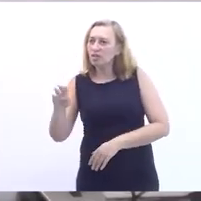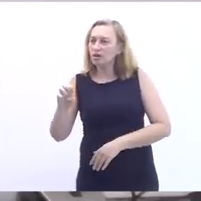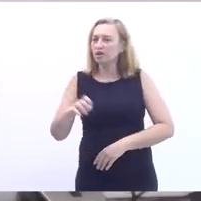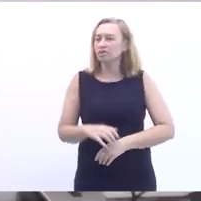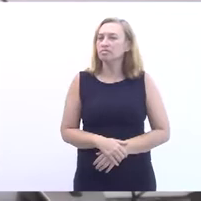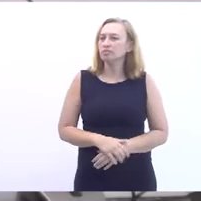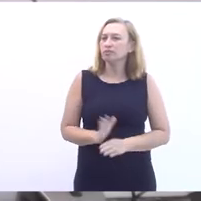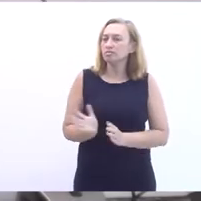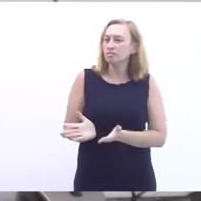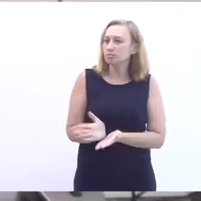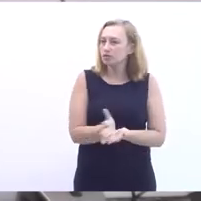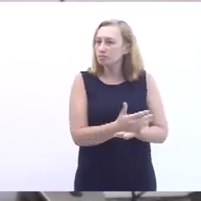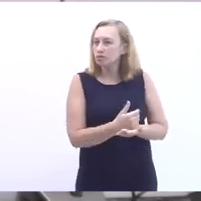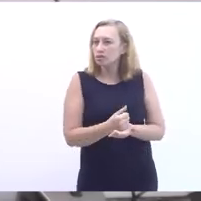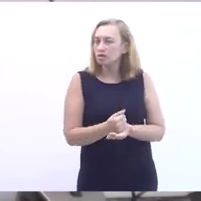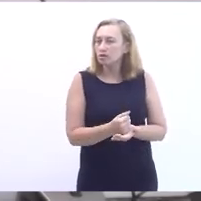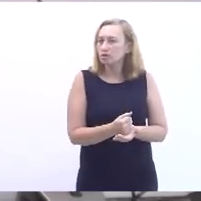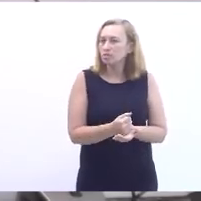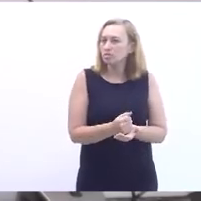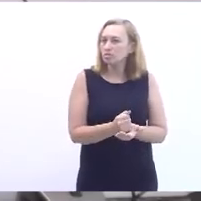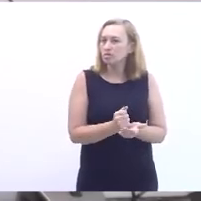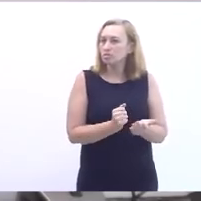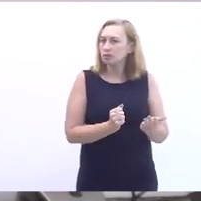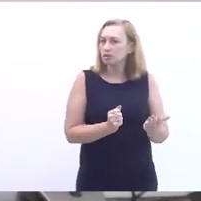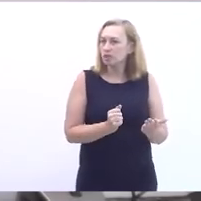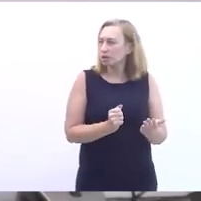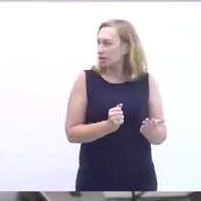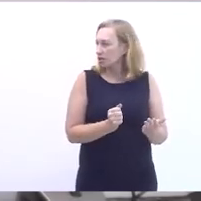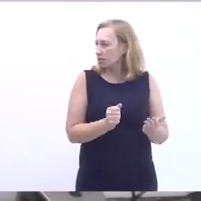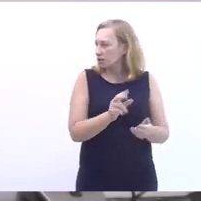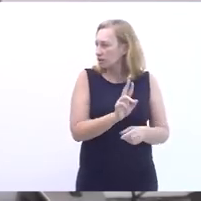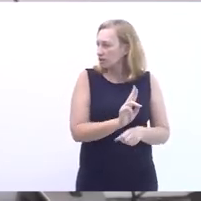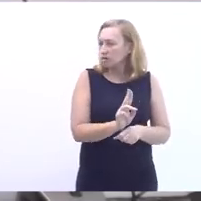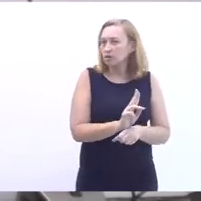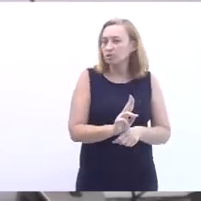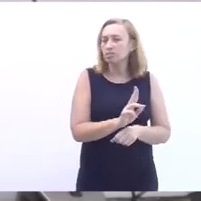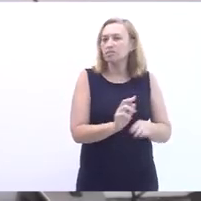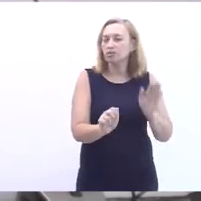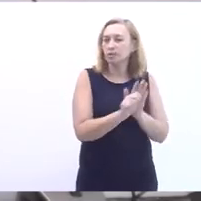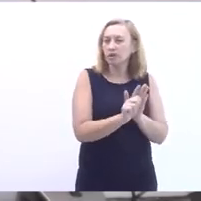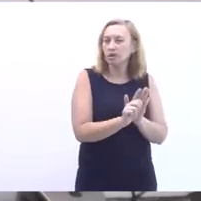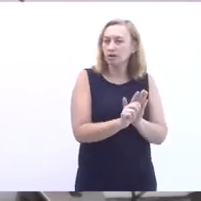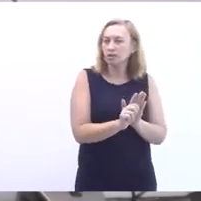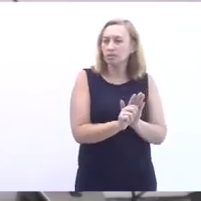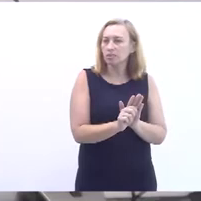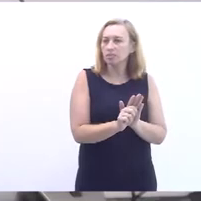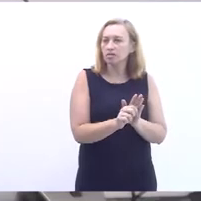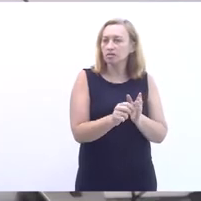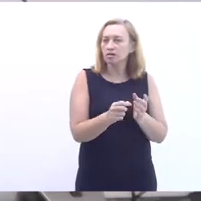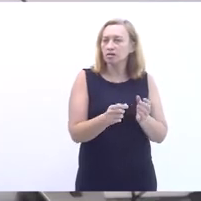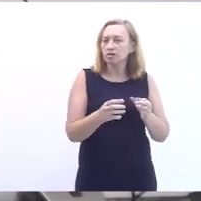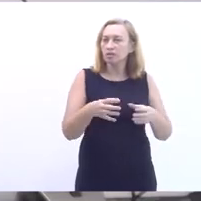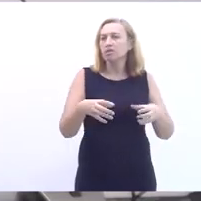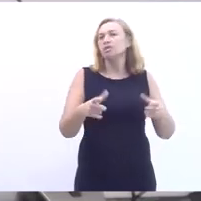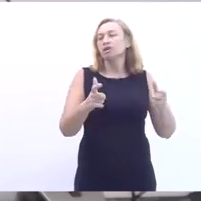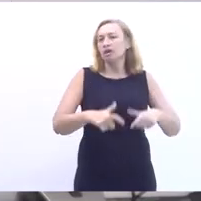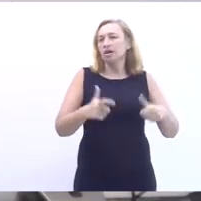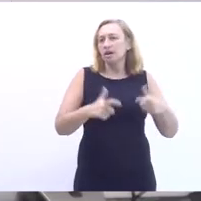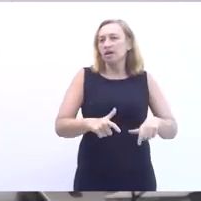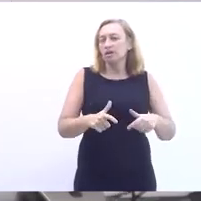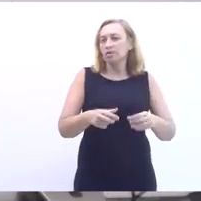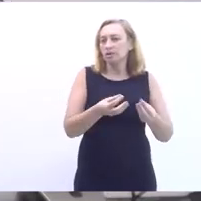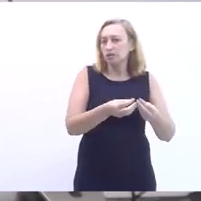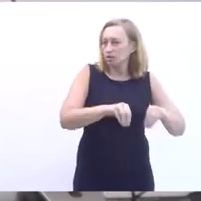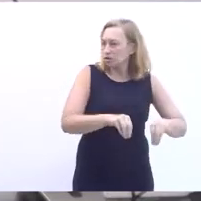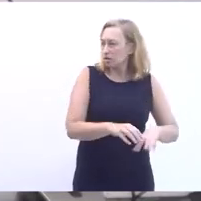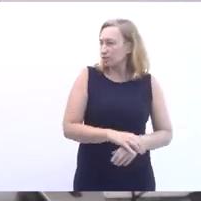com maconha quarenta por cento são voltados para as comunidades afetadas é preciso pensar em reparação